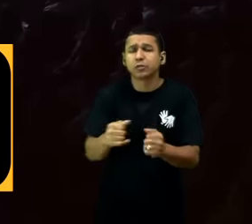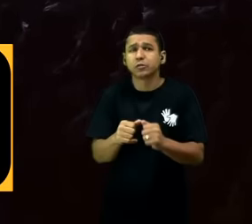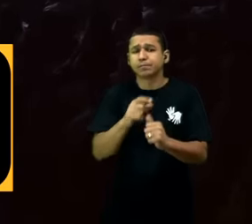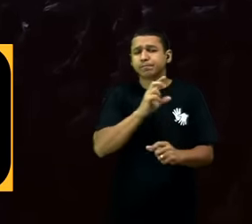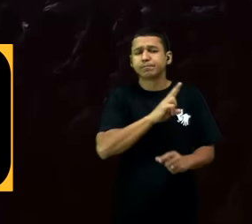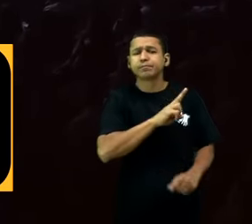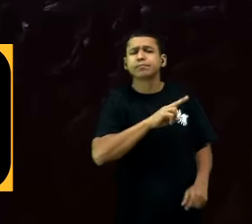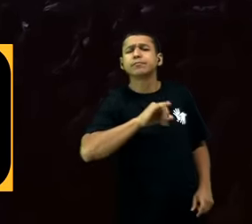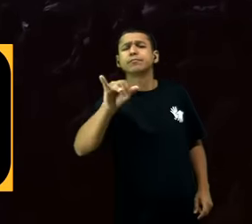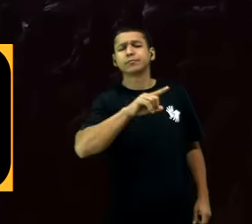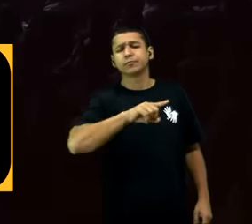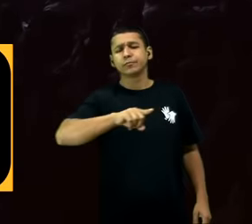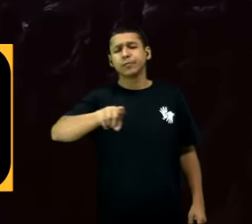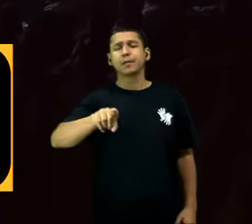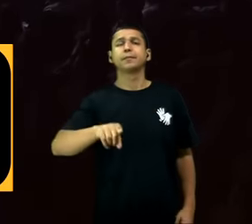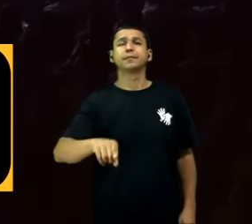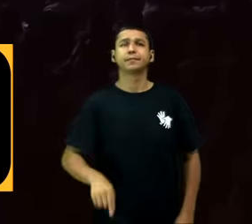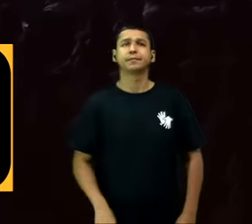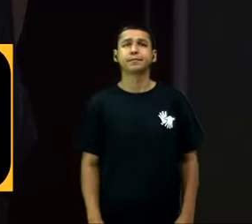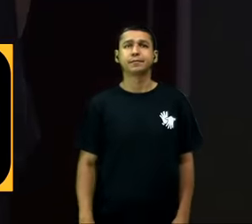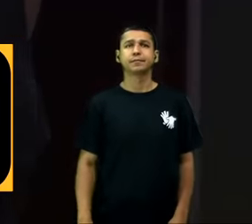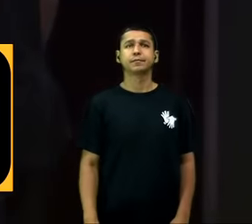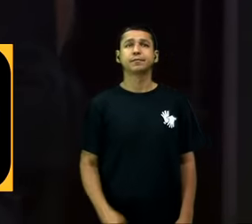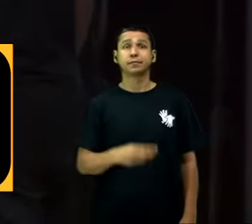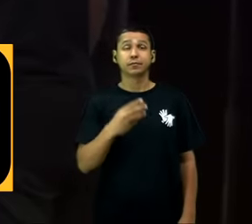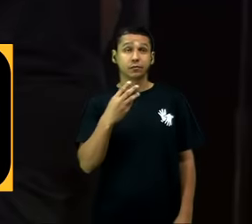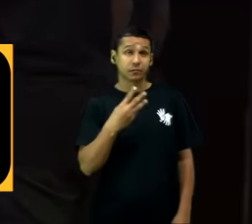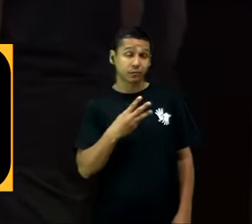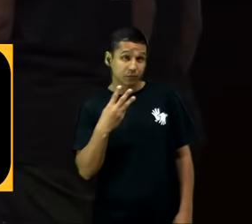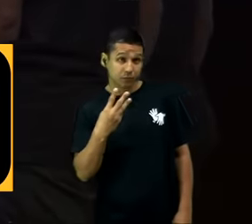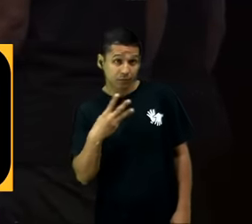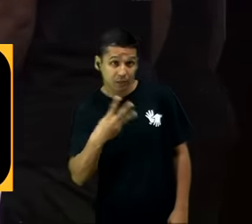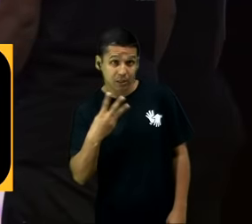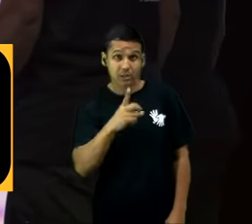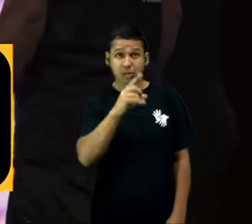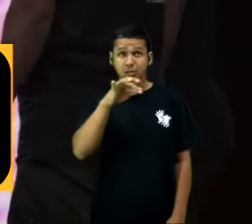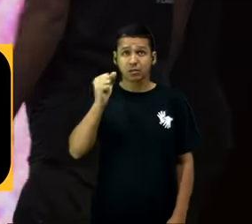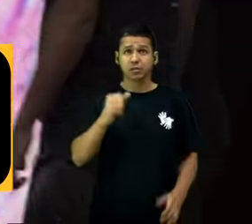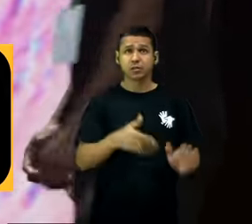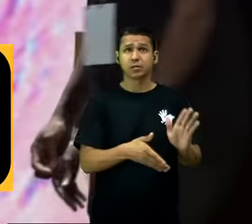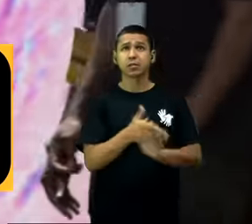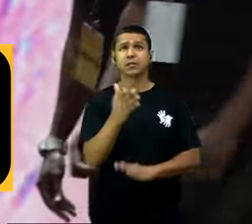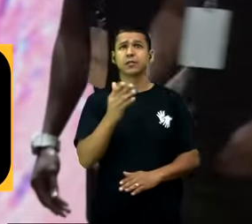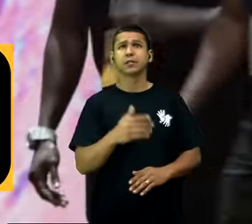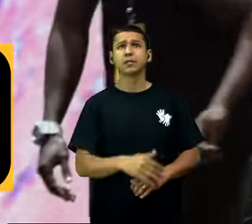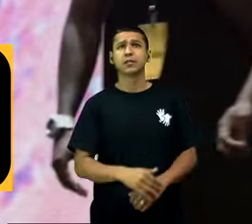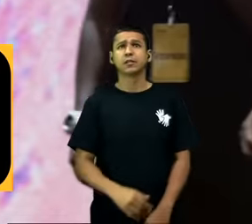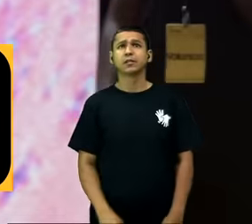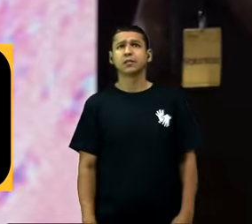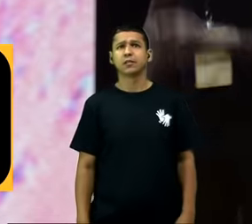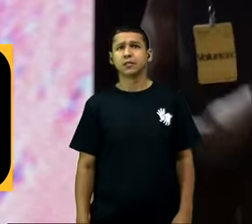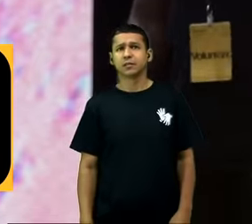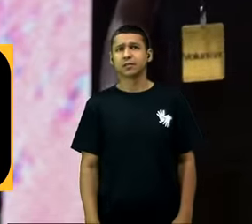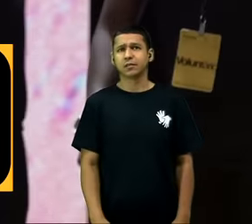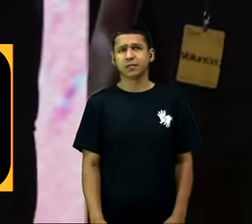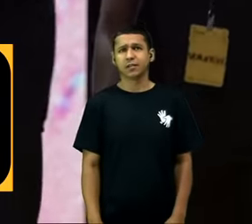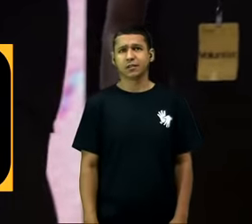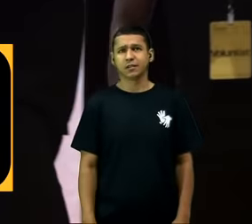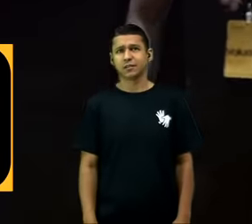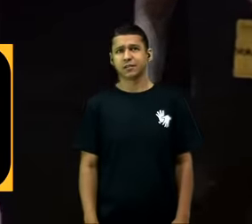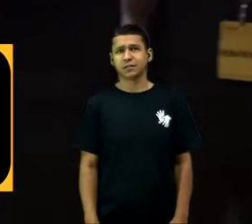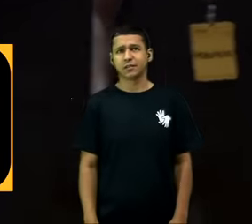havia indicado. No terceiro dia da viagem, rapidinho, vem cá, Venâncio. Vem aqui, Venâncio.